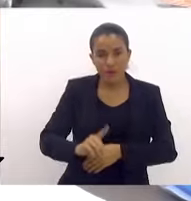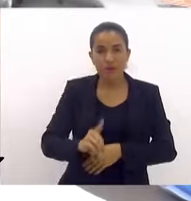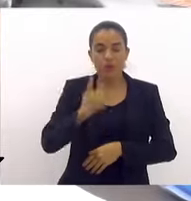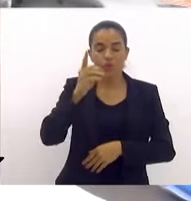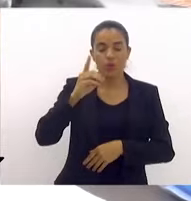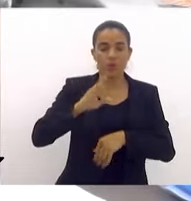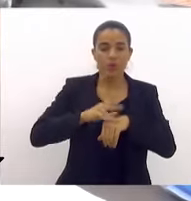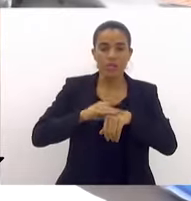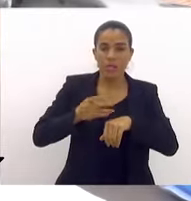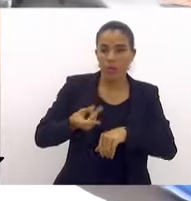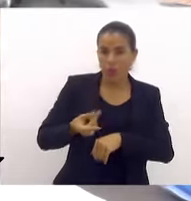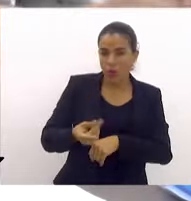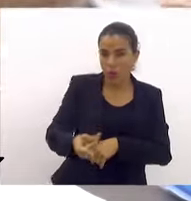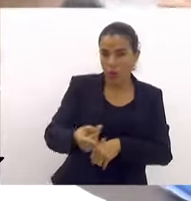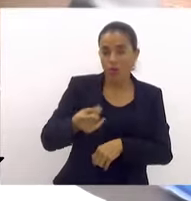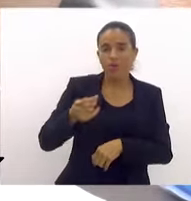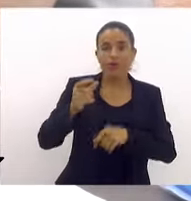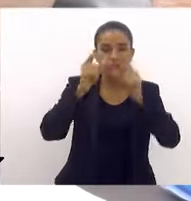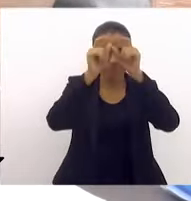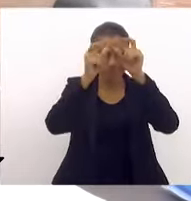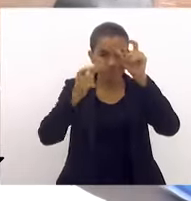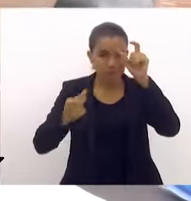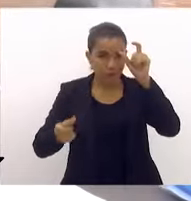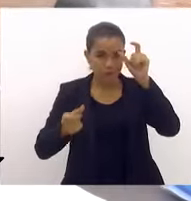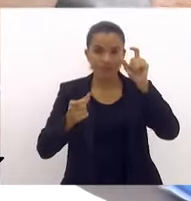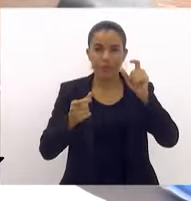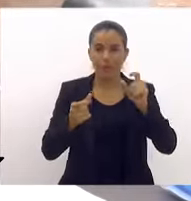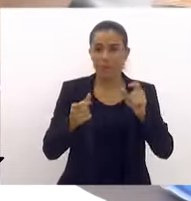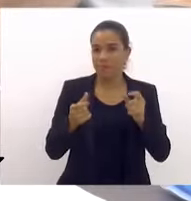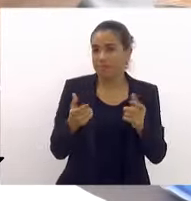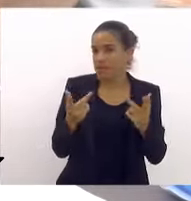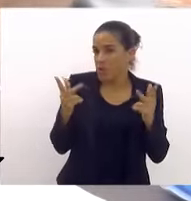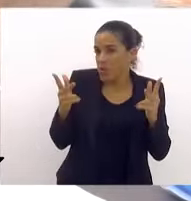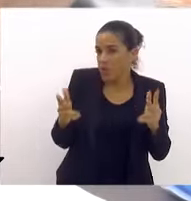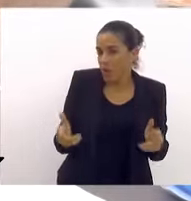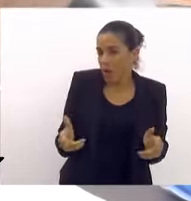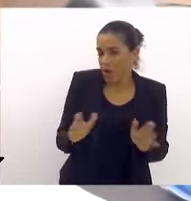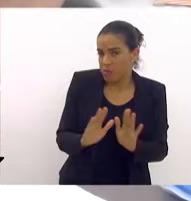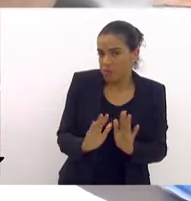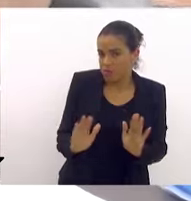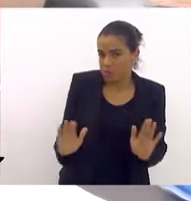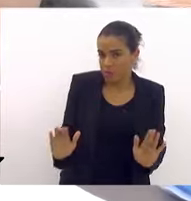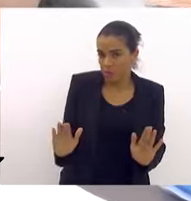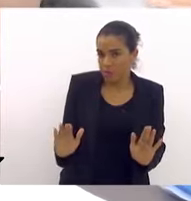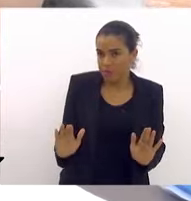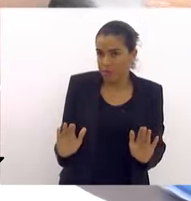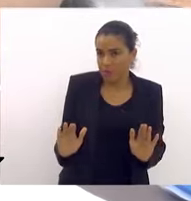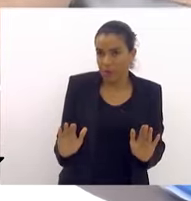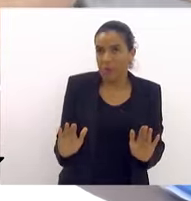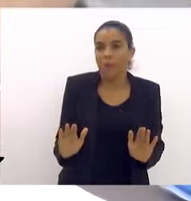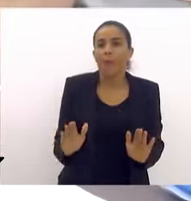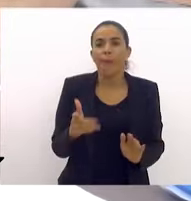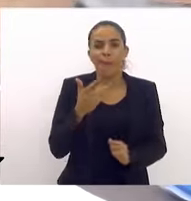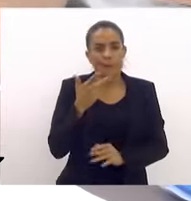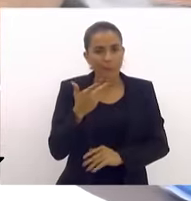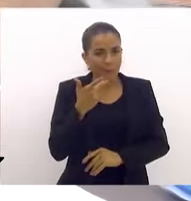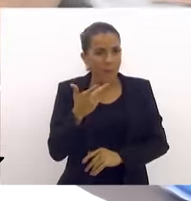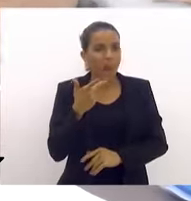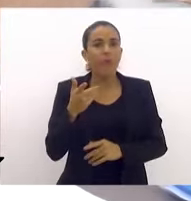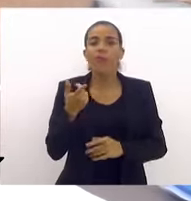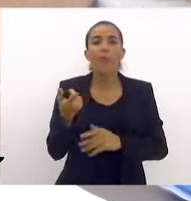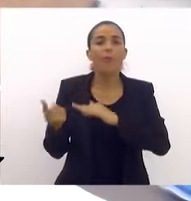mental, 60 passos para ficar igual ao Rio, nem mais nem menos. Eu dizia até a fonte de